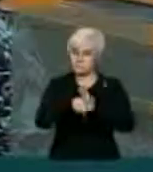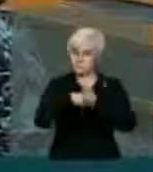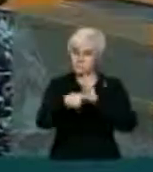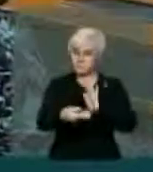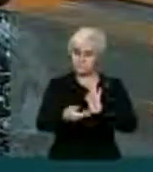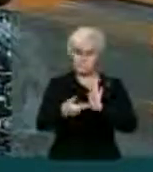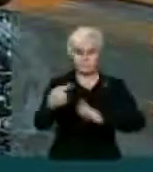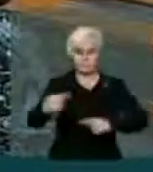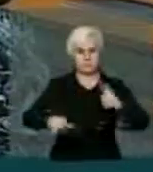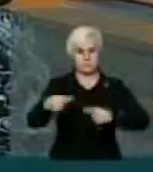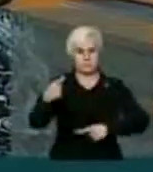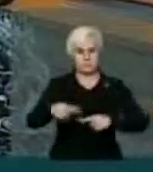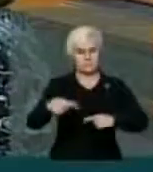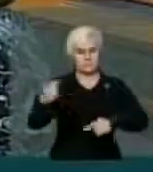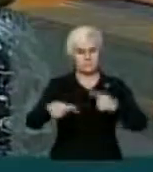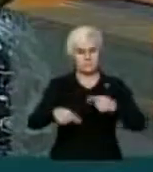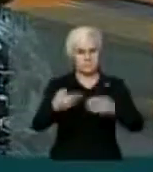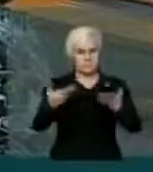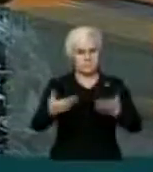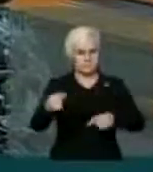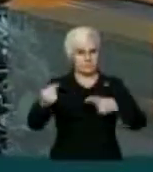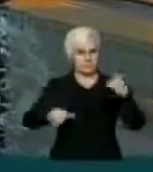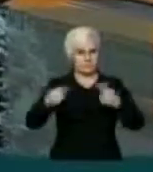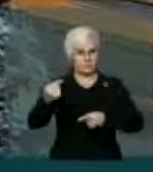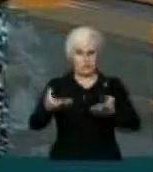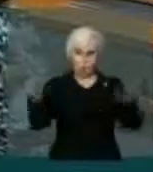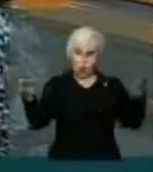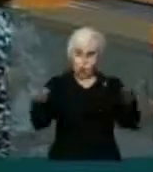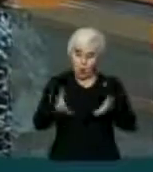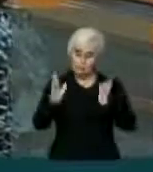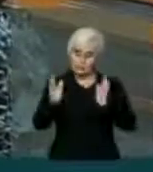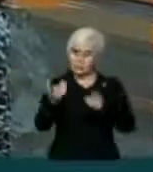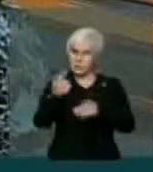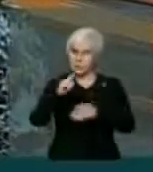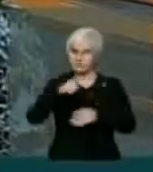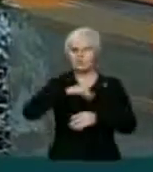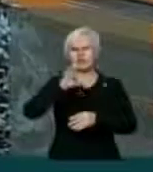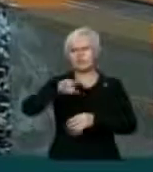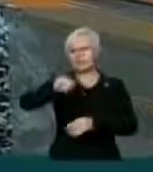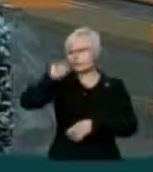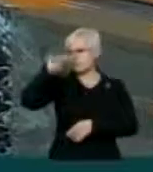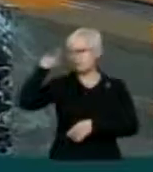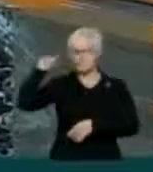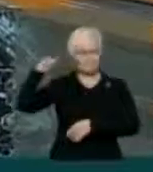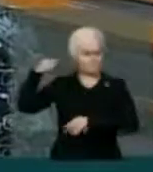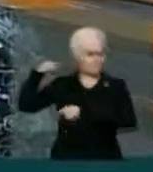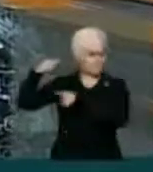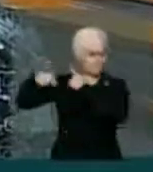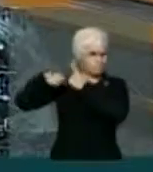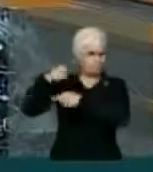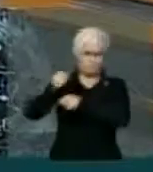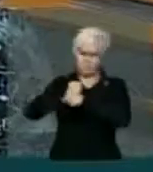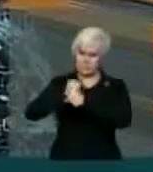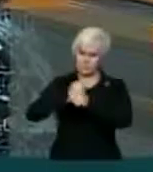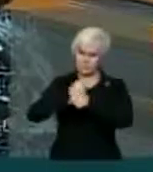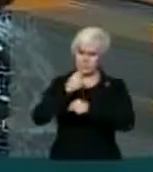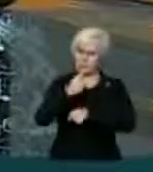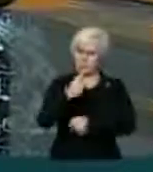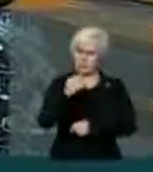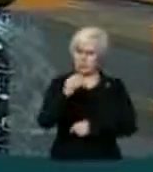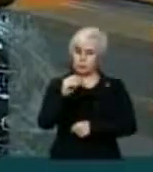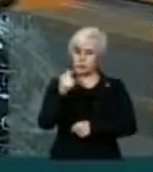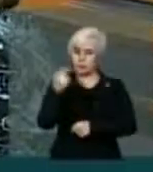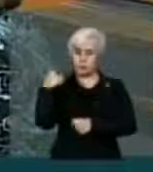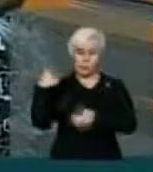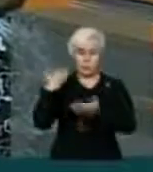E esse não é um debate de hoje, ele é recorrente dessa comissão. Desde 2007,